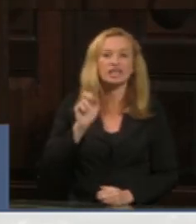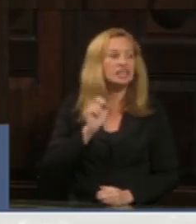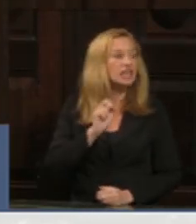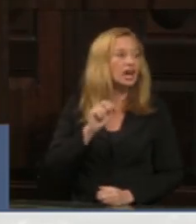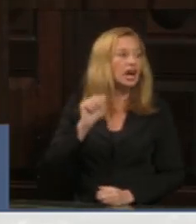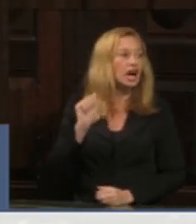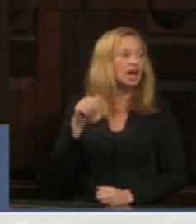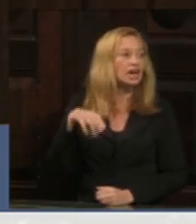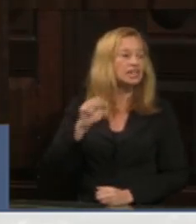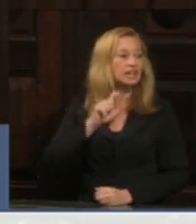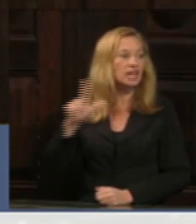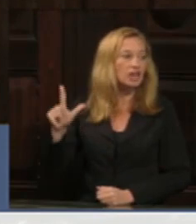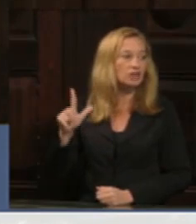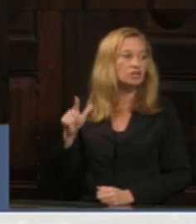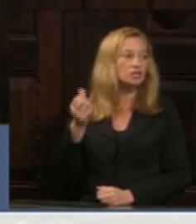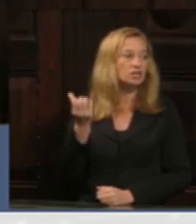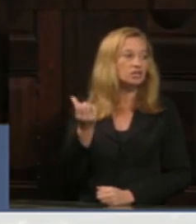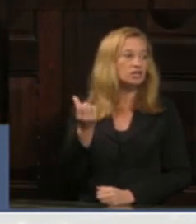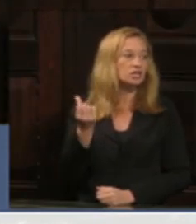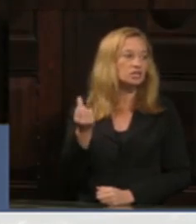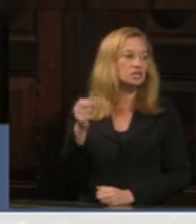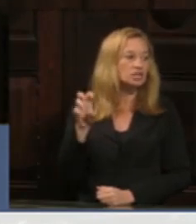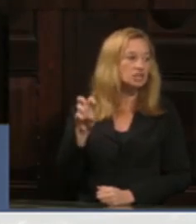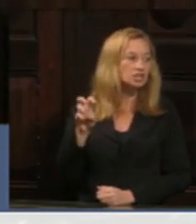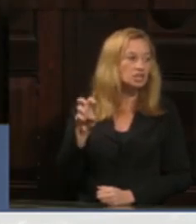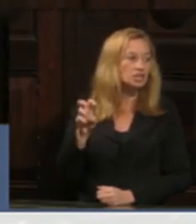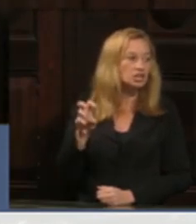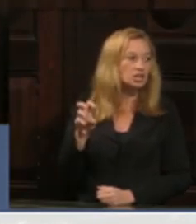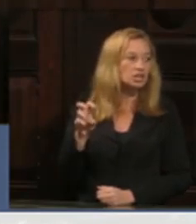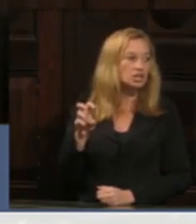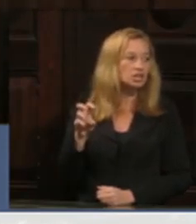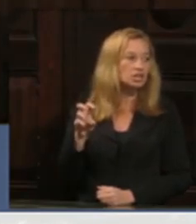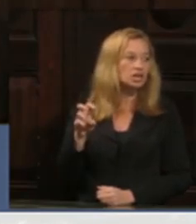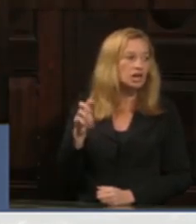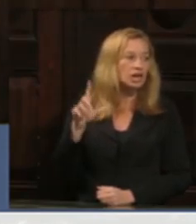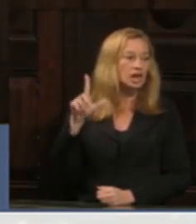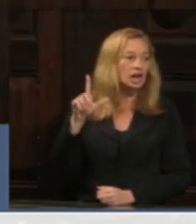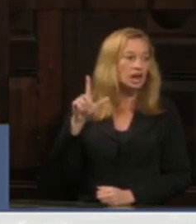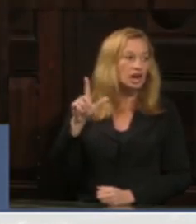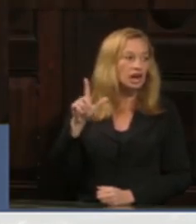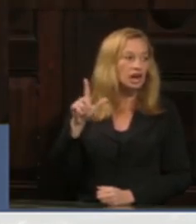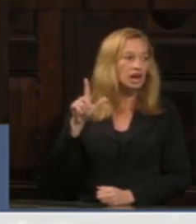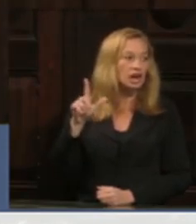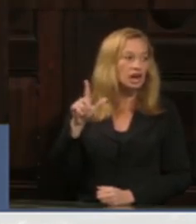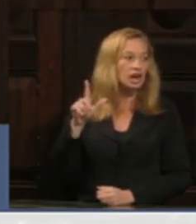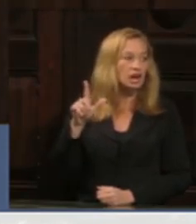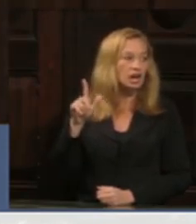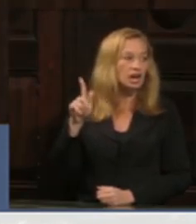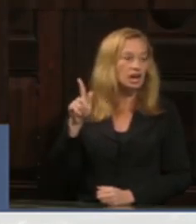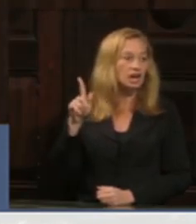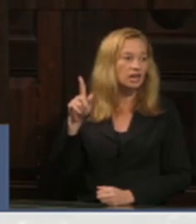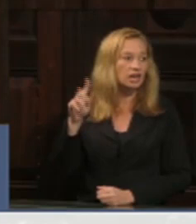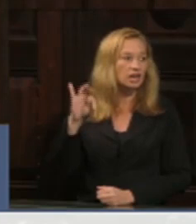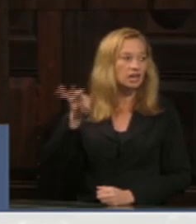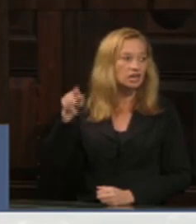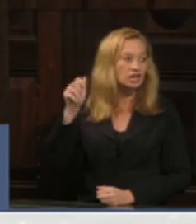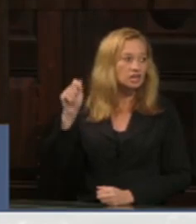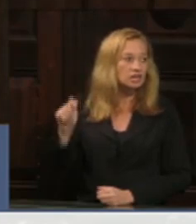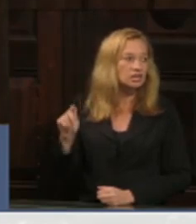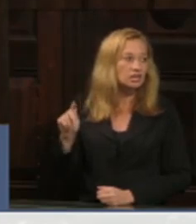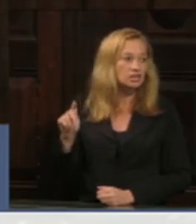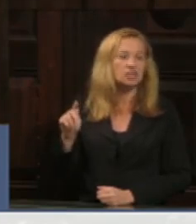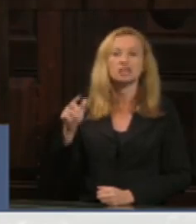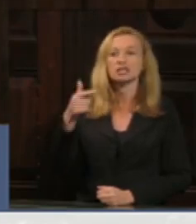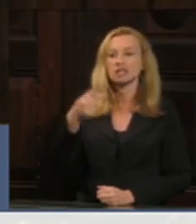aumentou 75%. A Light, deputada Marina, aumentou 65%, contra uma inflação dita pelo IPCA